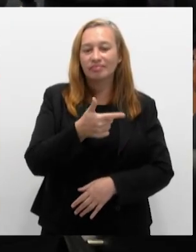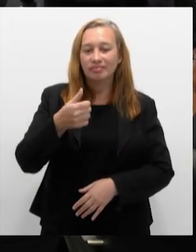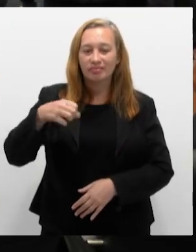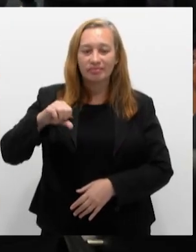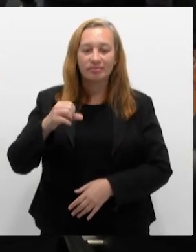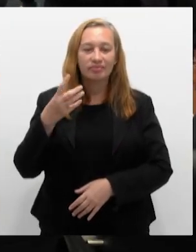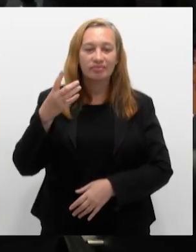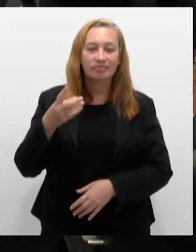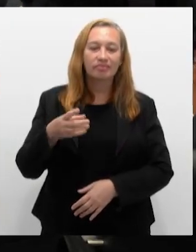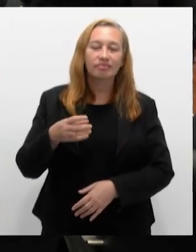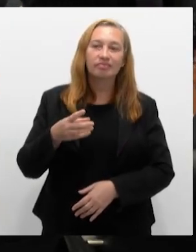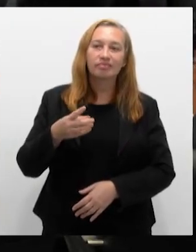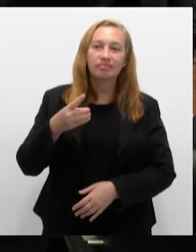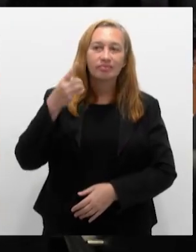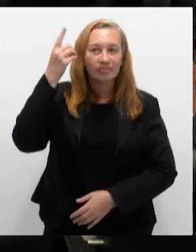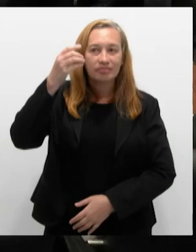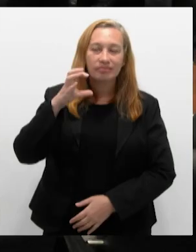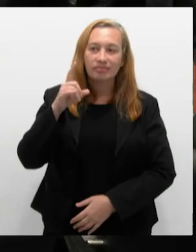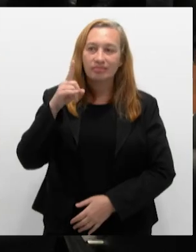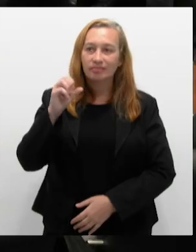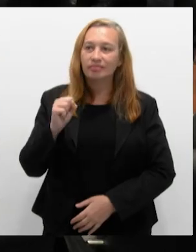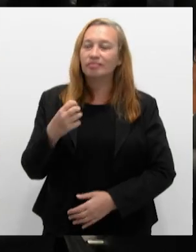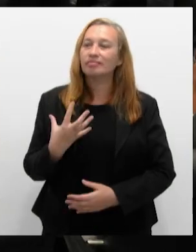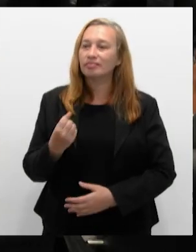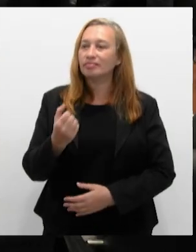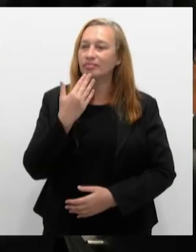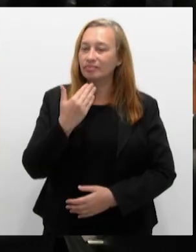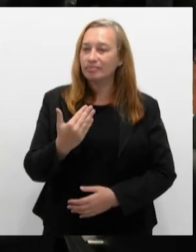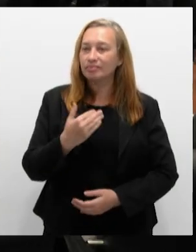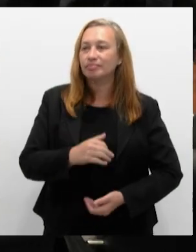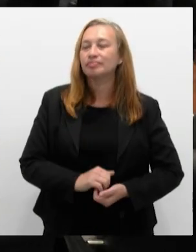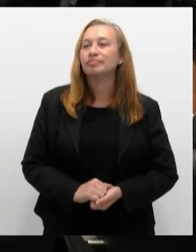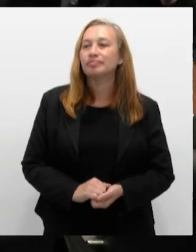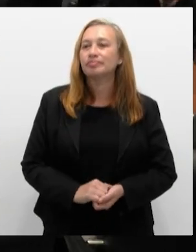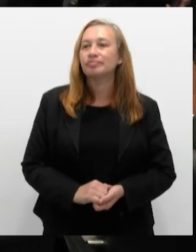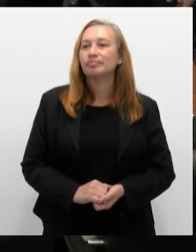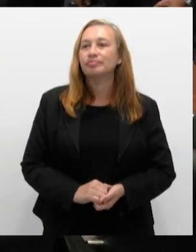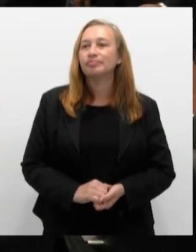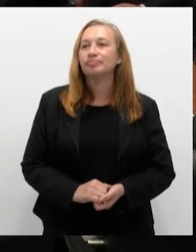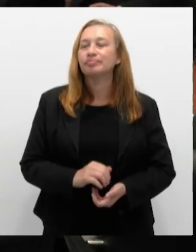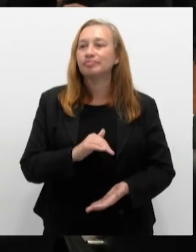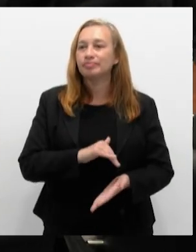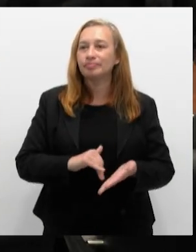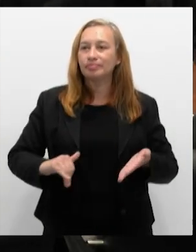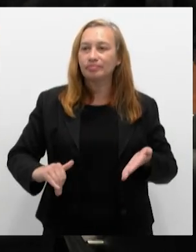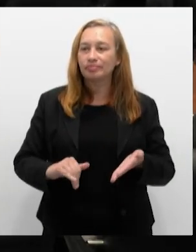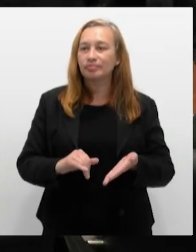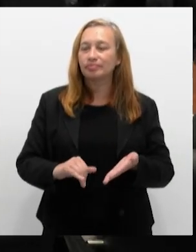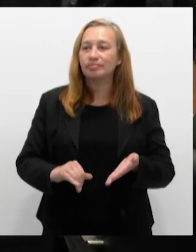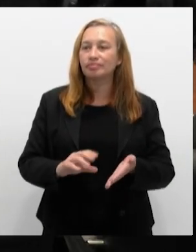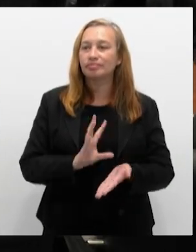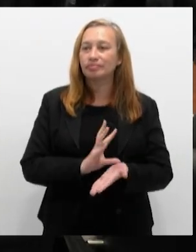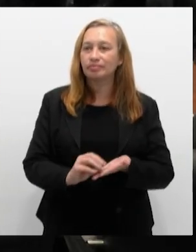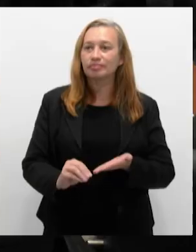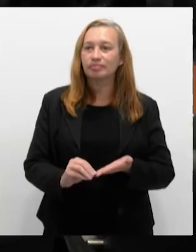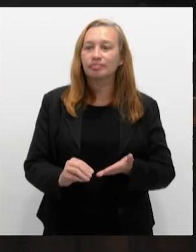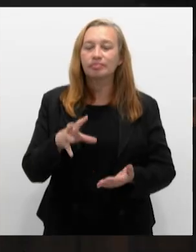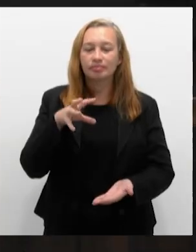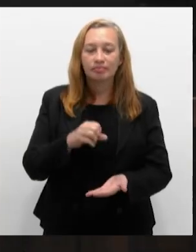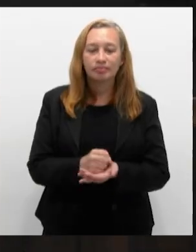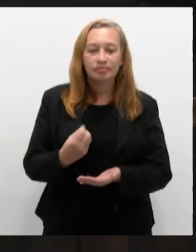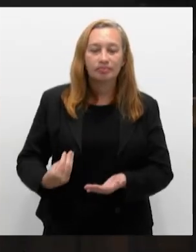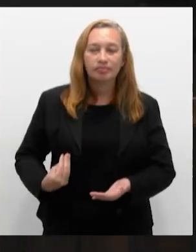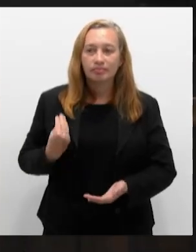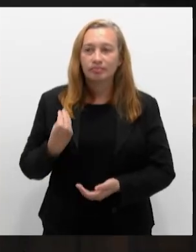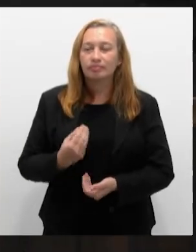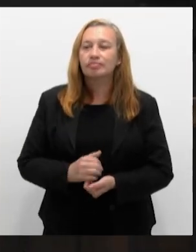Augusto. A presidência defere, então, o pedido de Vossa Excelência e está retirado de pauta. Gostaria de registrar a presença